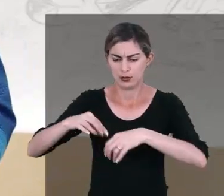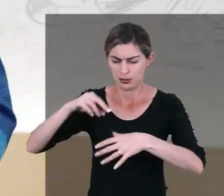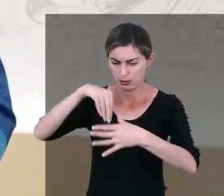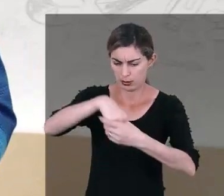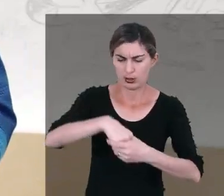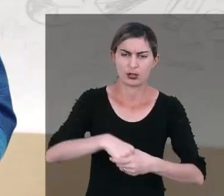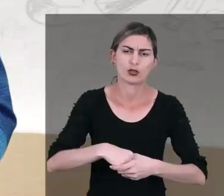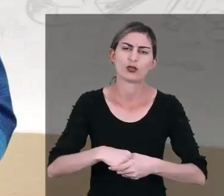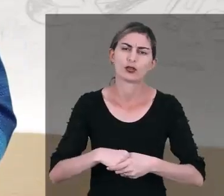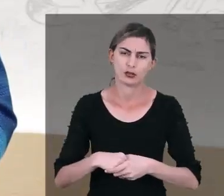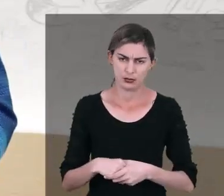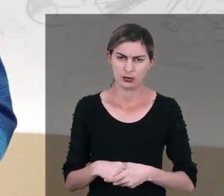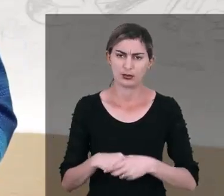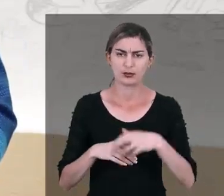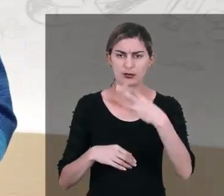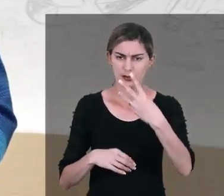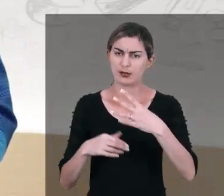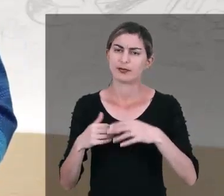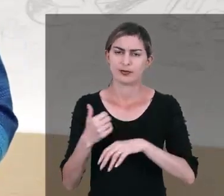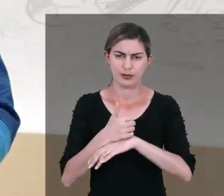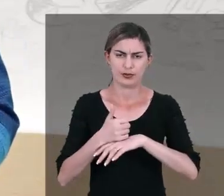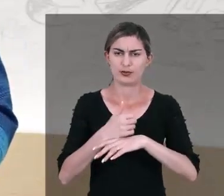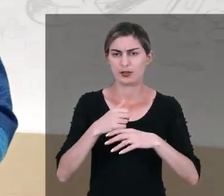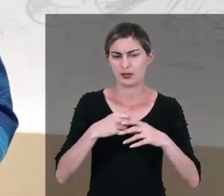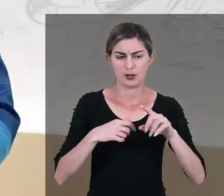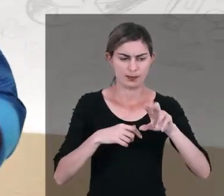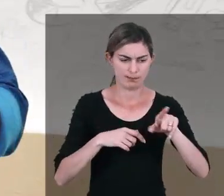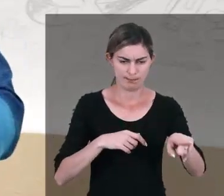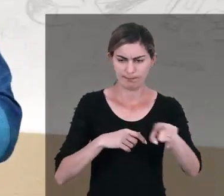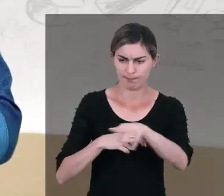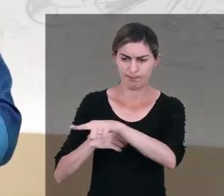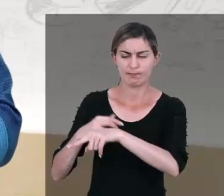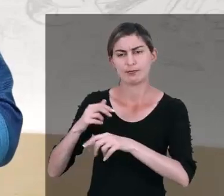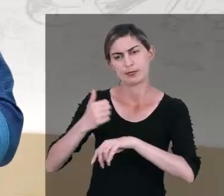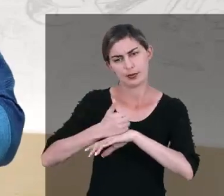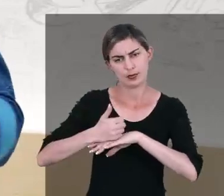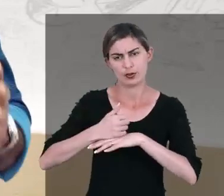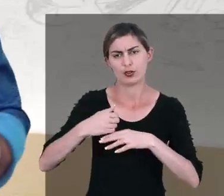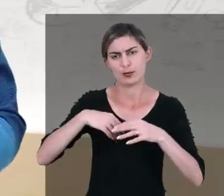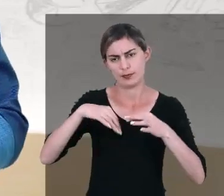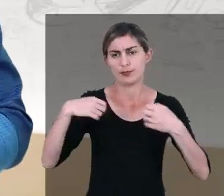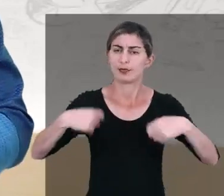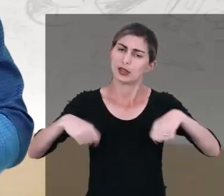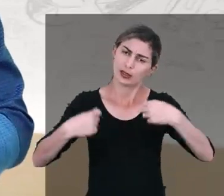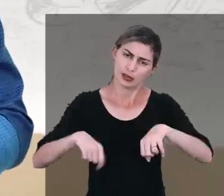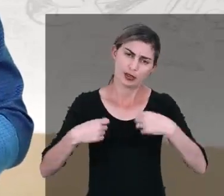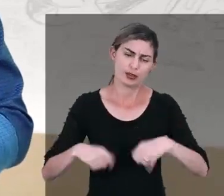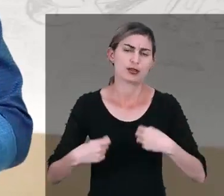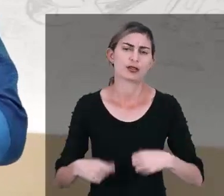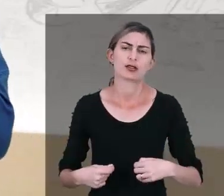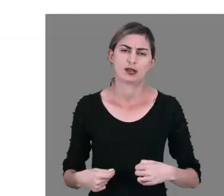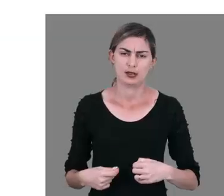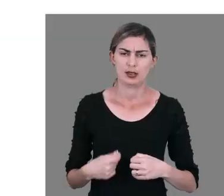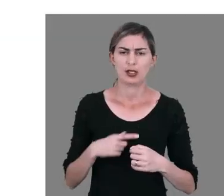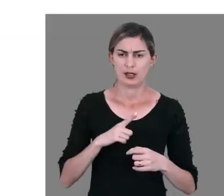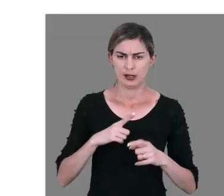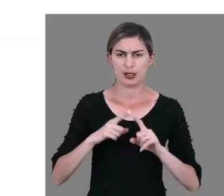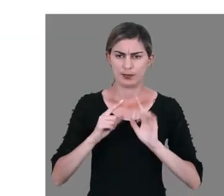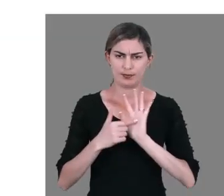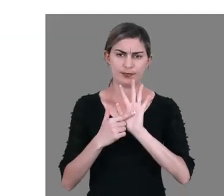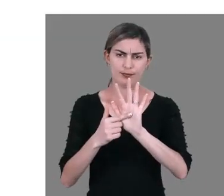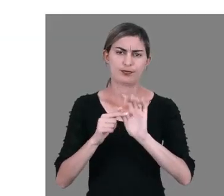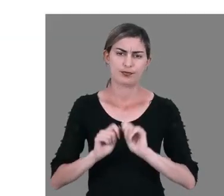tirar partido desse aspecto estrutural pelo designer, porque ele é necessário, né? Nós temos